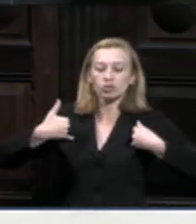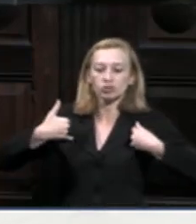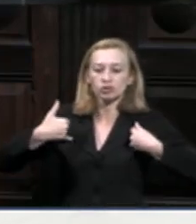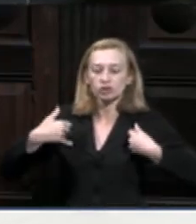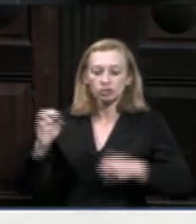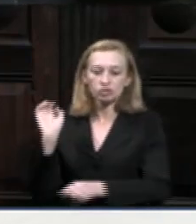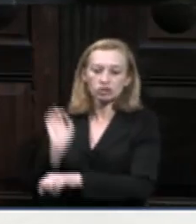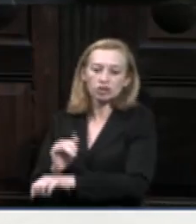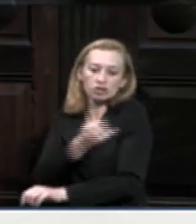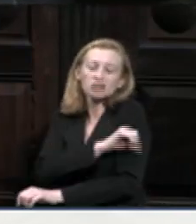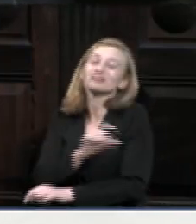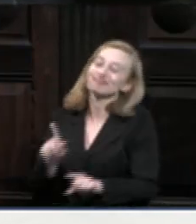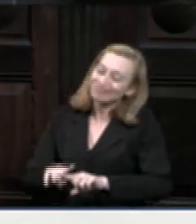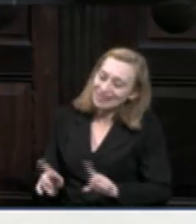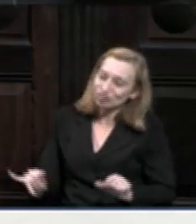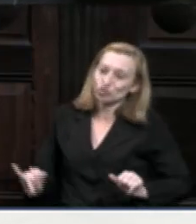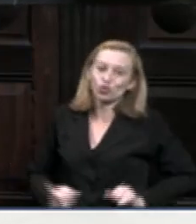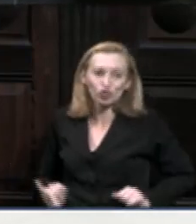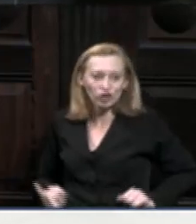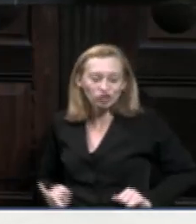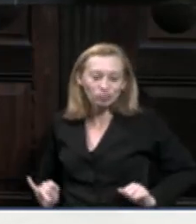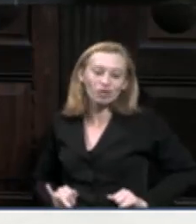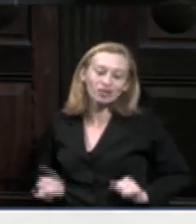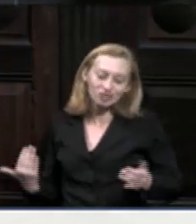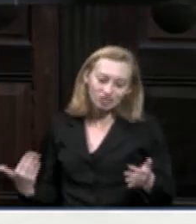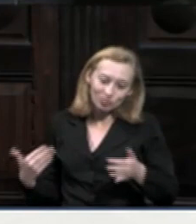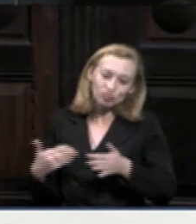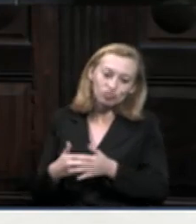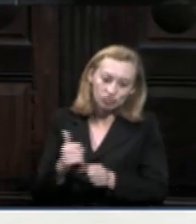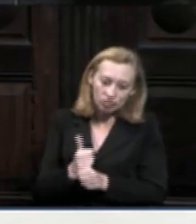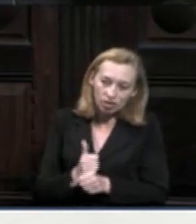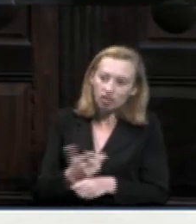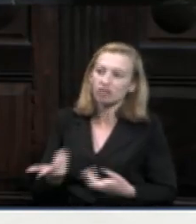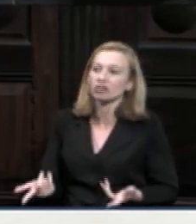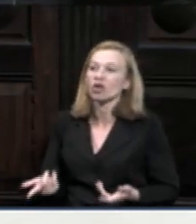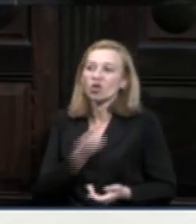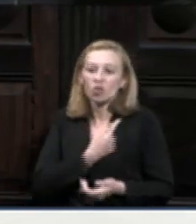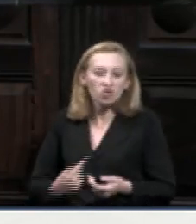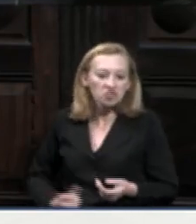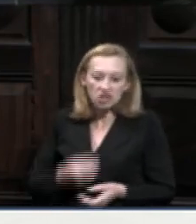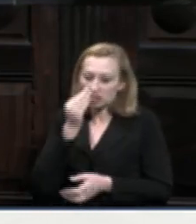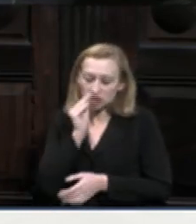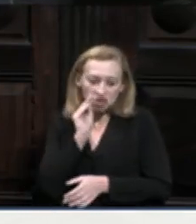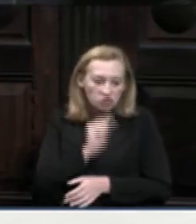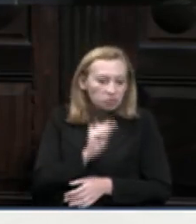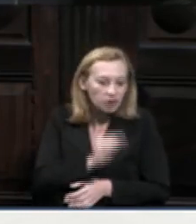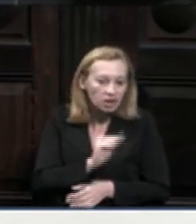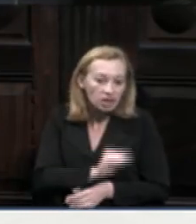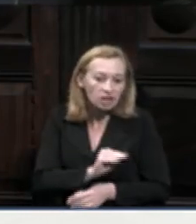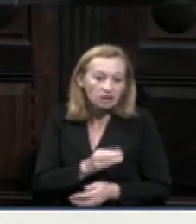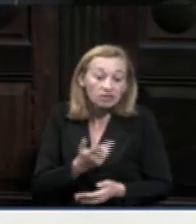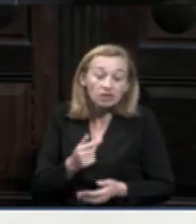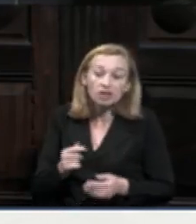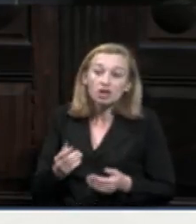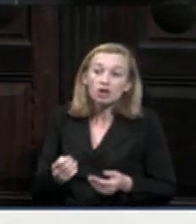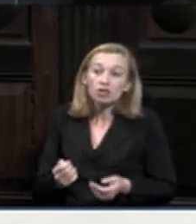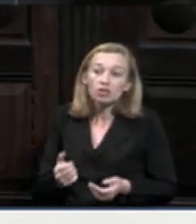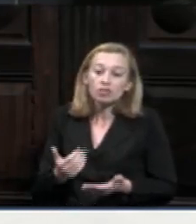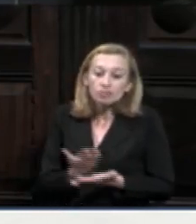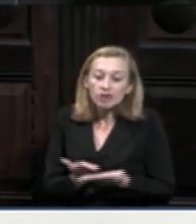sofrendo demais nesse último período com o governo que não dá nenhuma atenção, que coloca sob risco esse